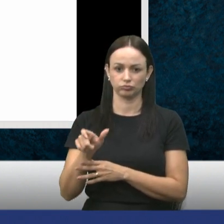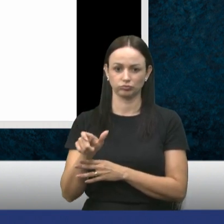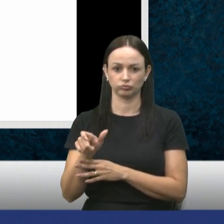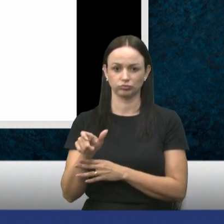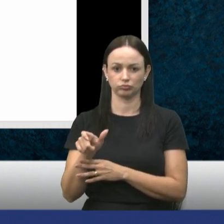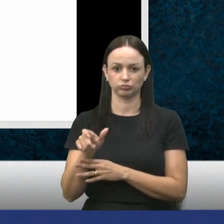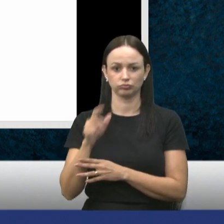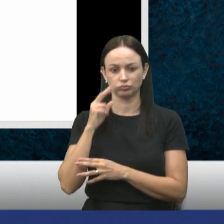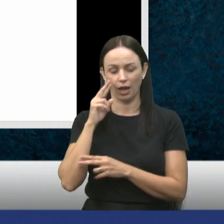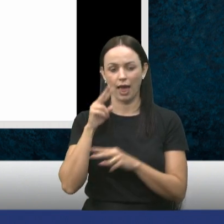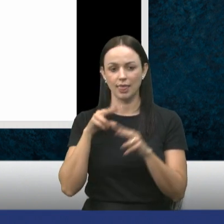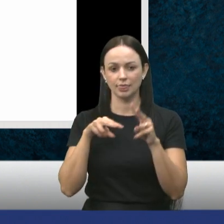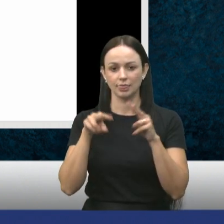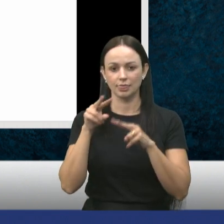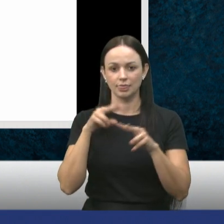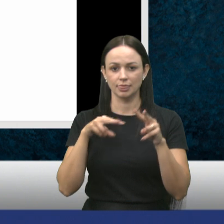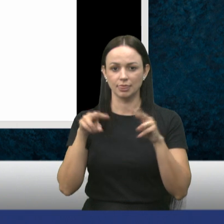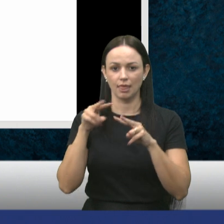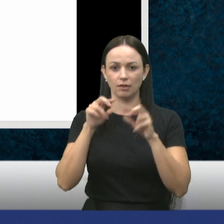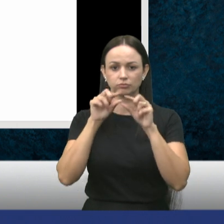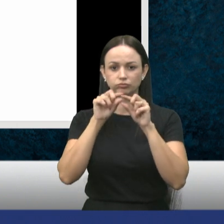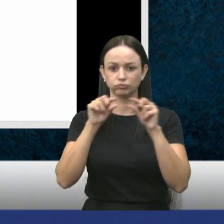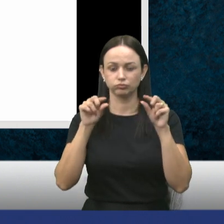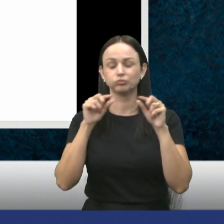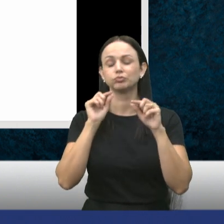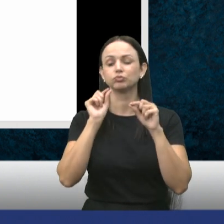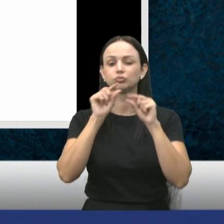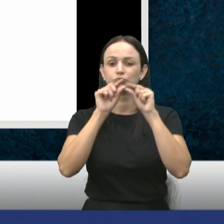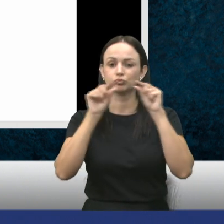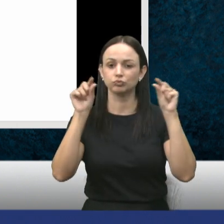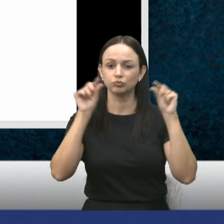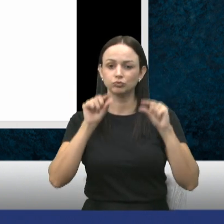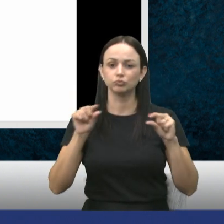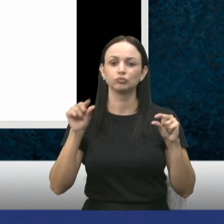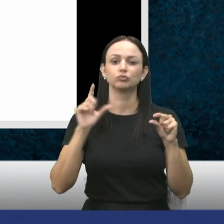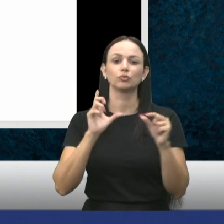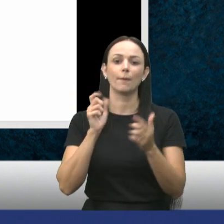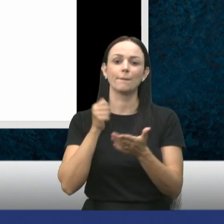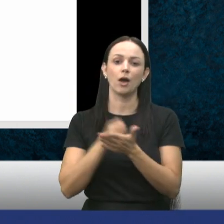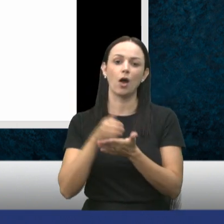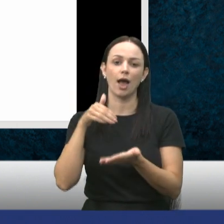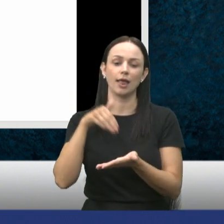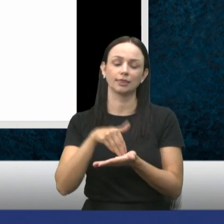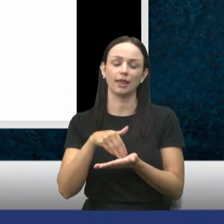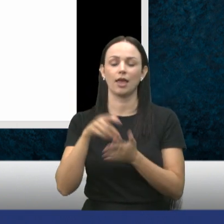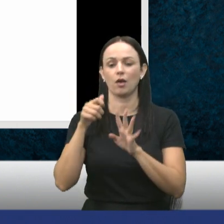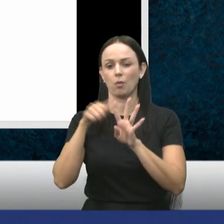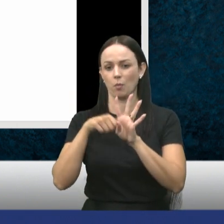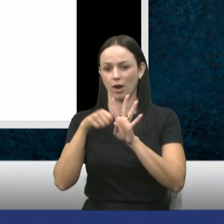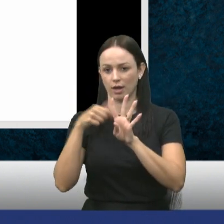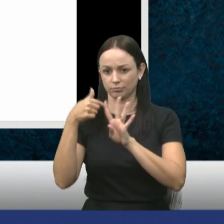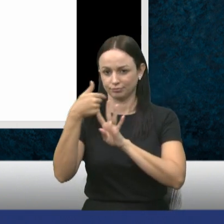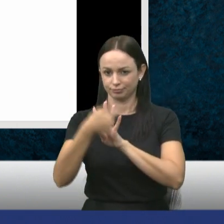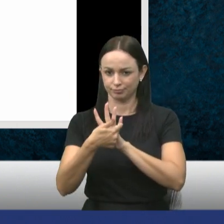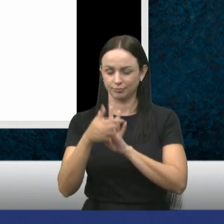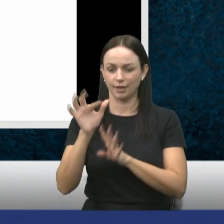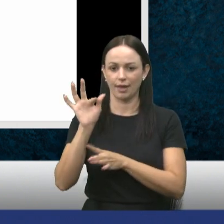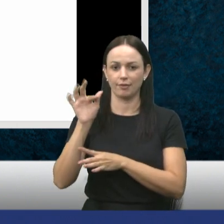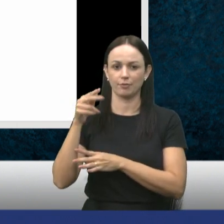a análise horizontal, a gente observa o que é que foi executado até o primeiro quadrimestre. Então, por exemplo, o